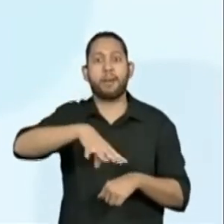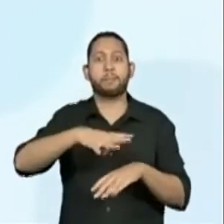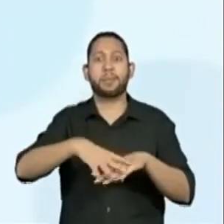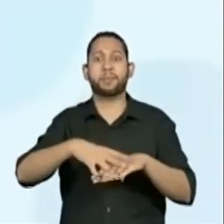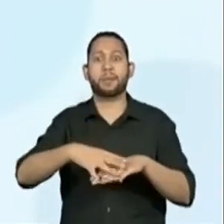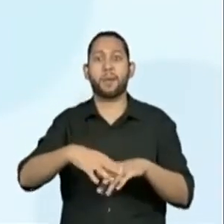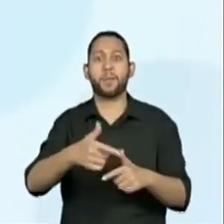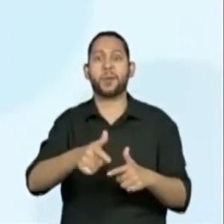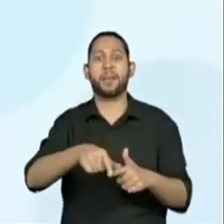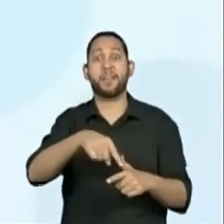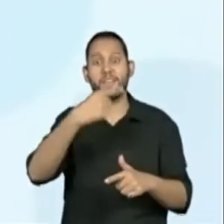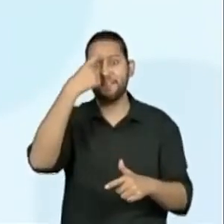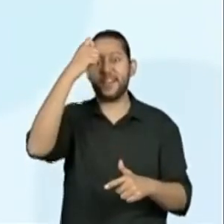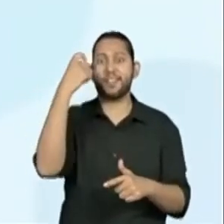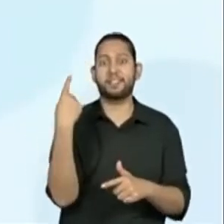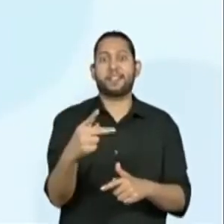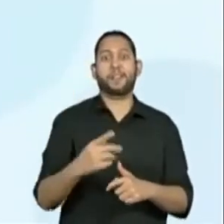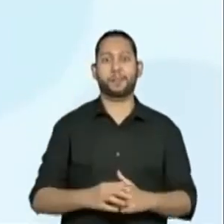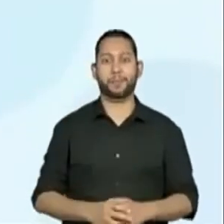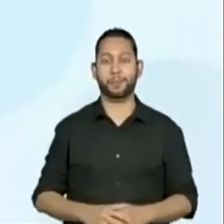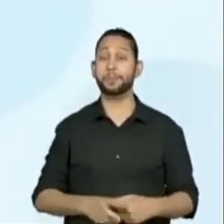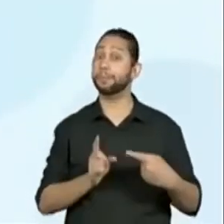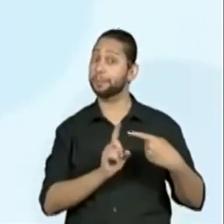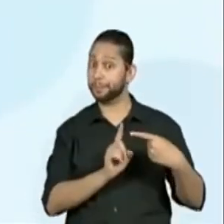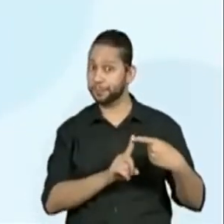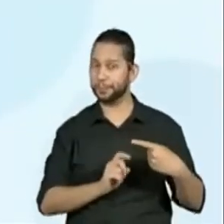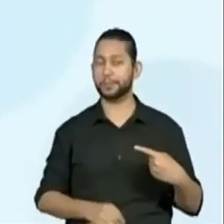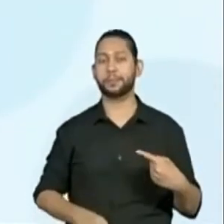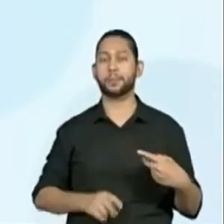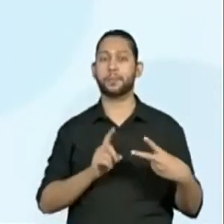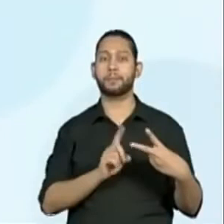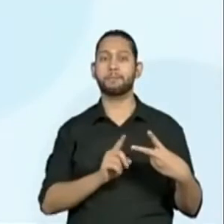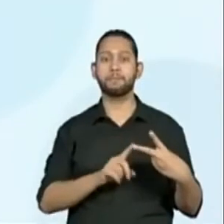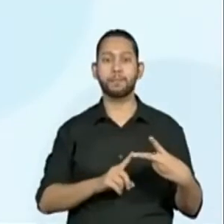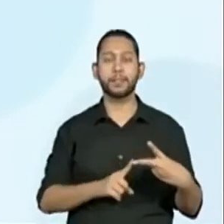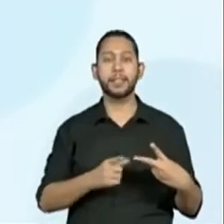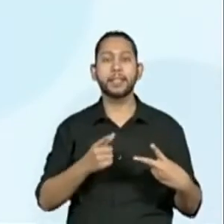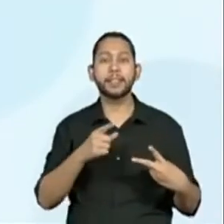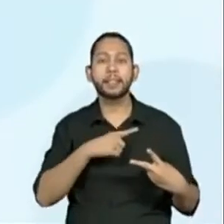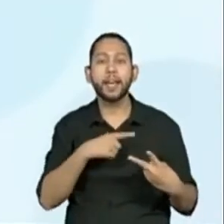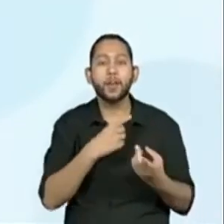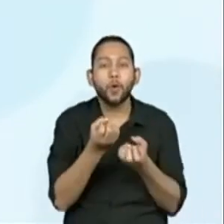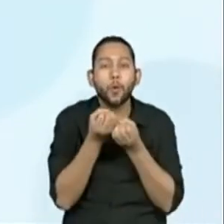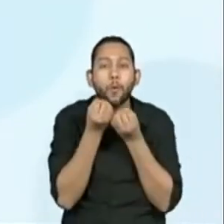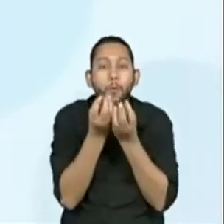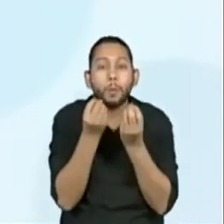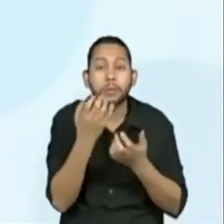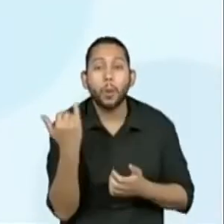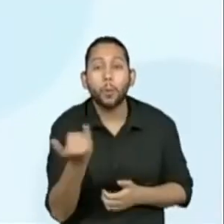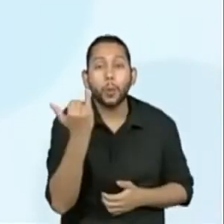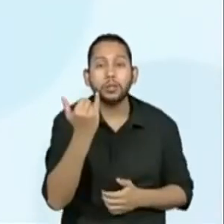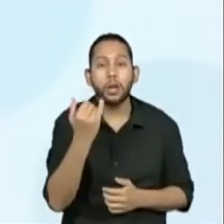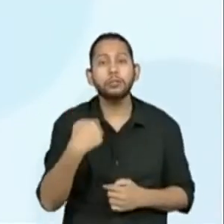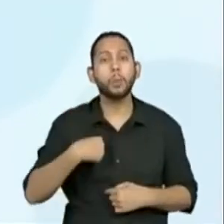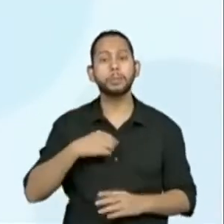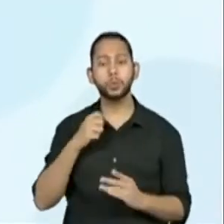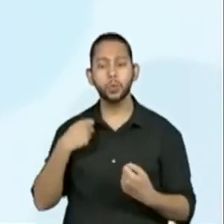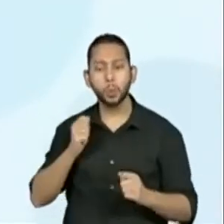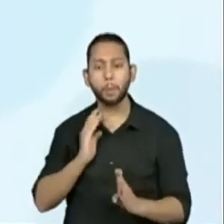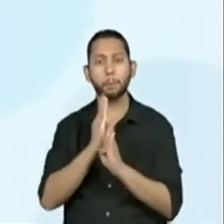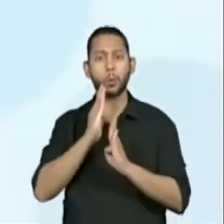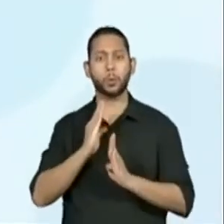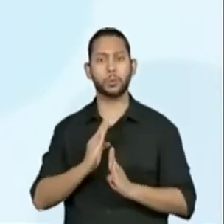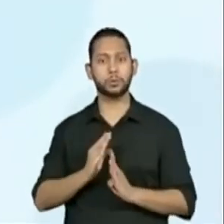dados eu preciso identificar as informações pertinentes então e